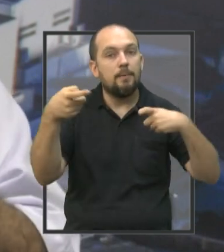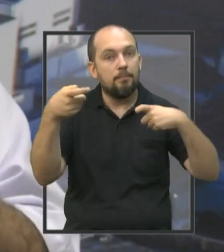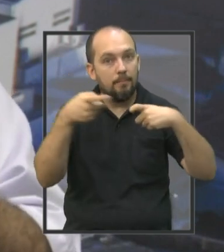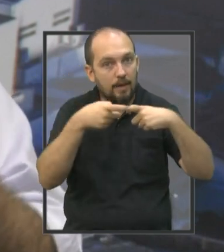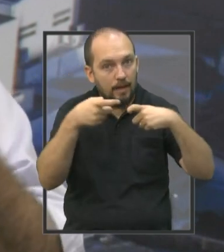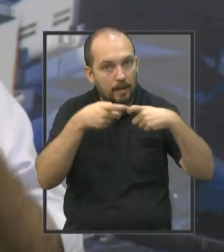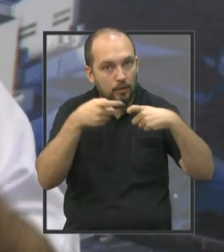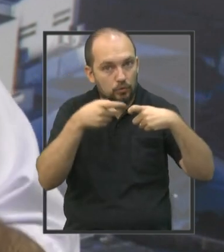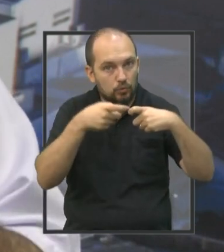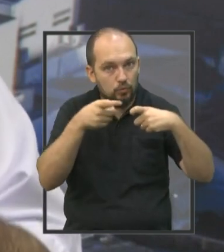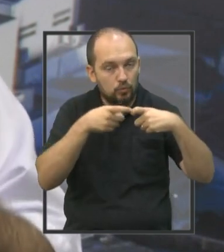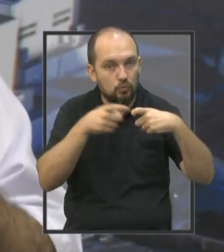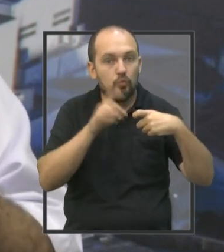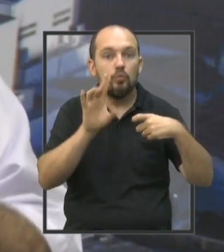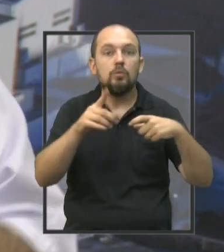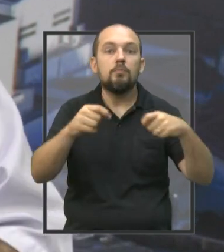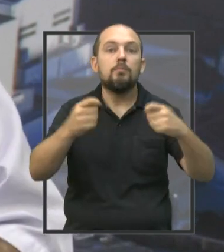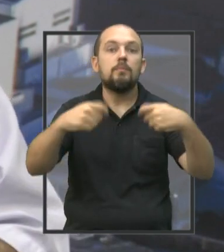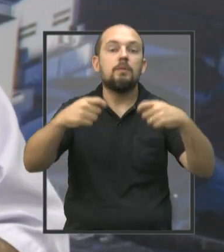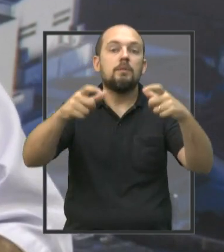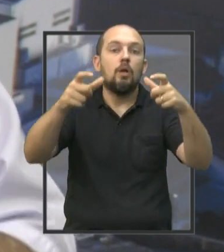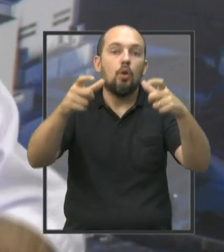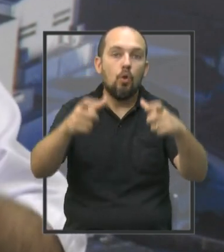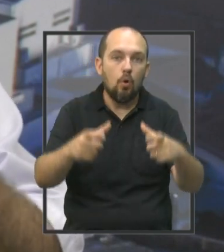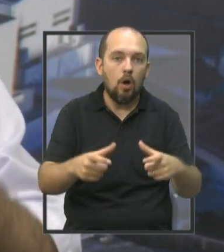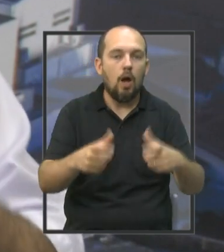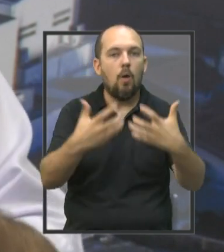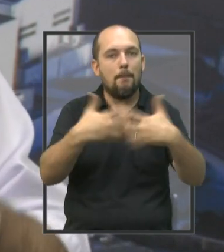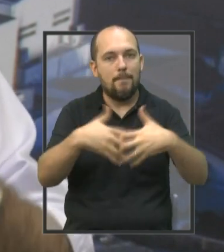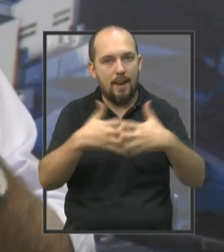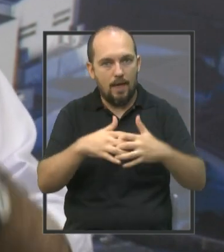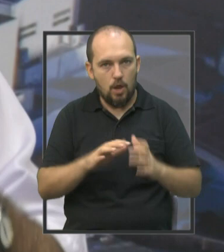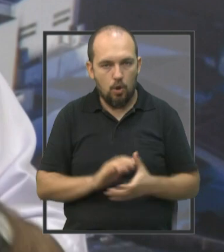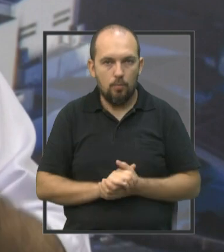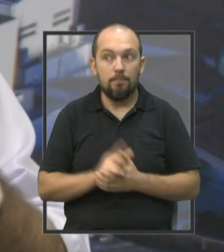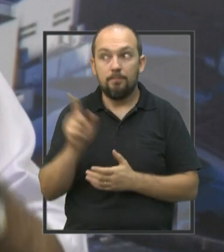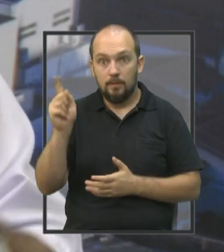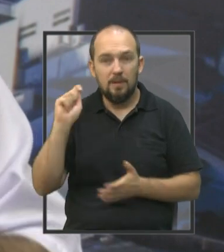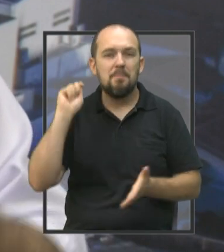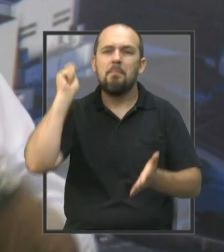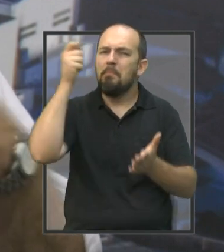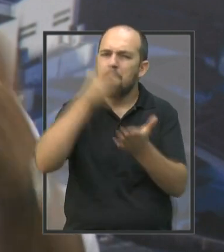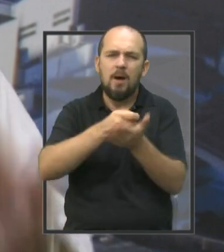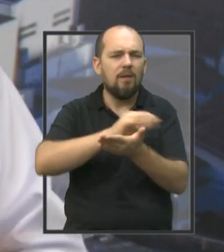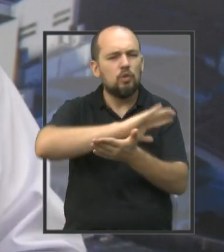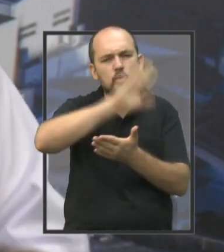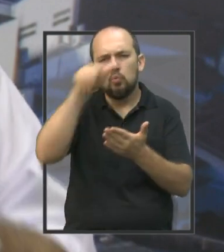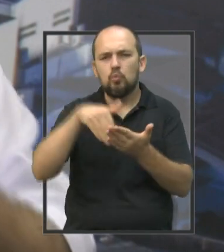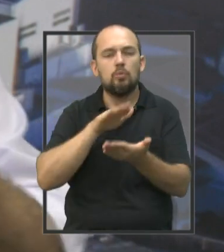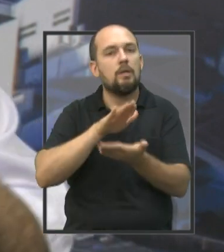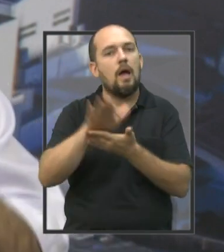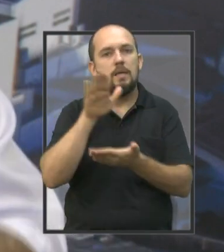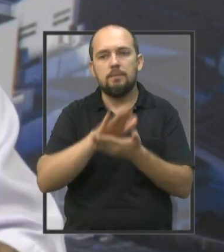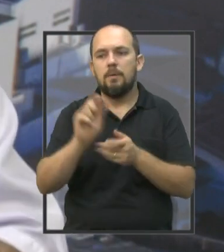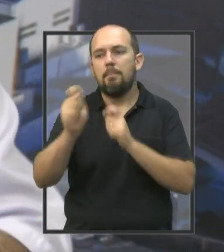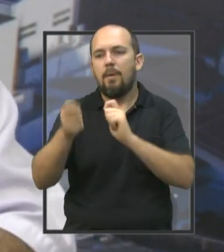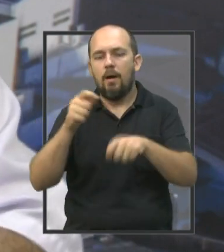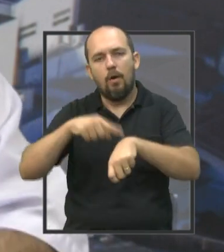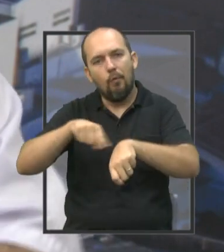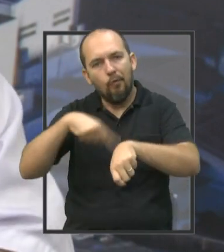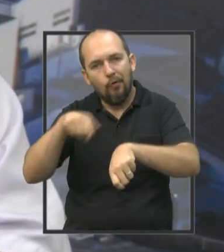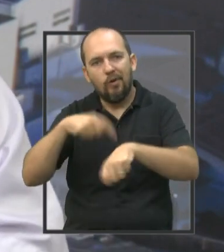só precisava do local e do aparelho. E ainda pagava todas as despesas para o anestesista, para o